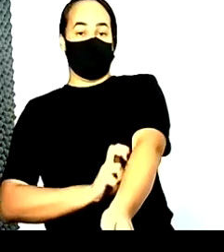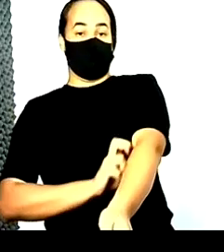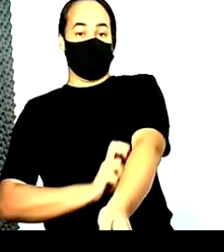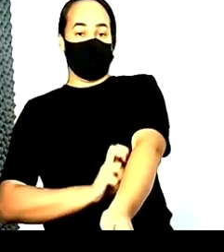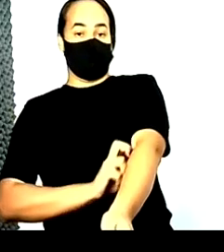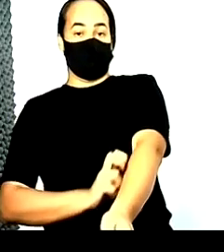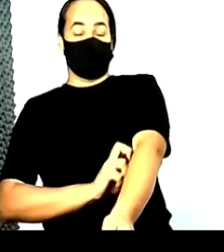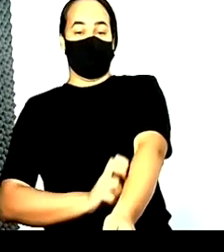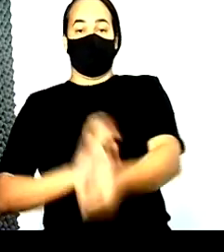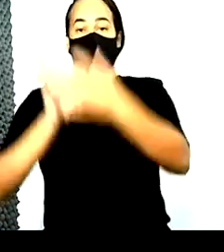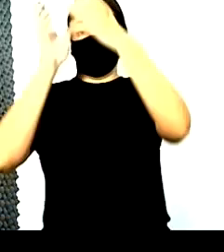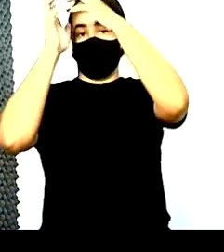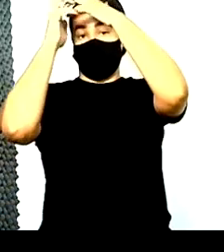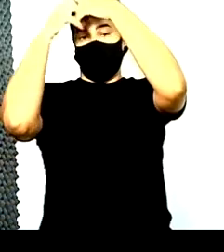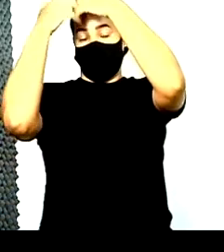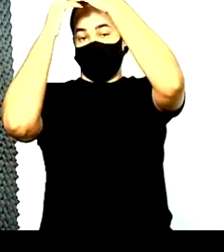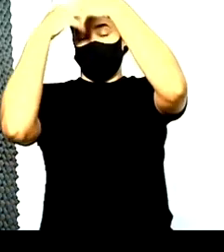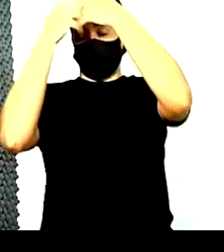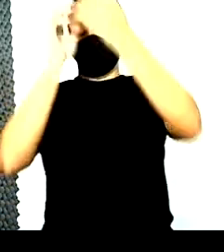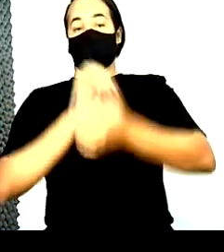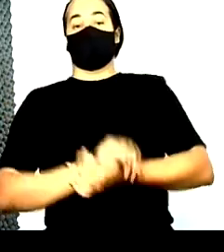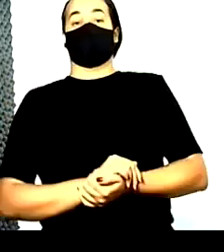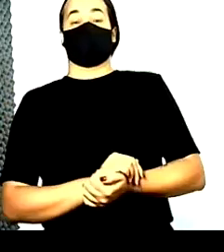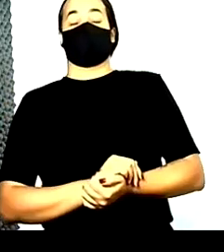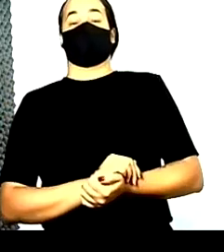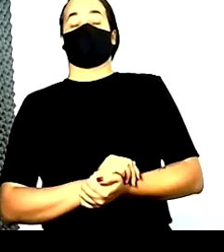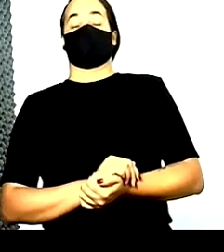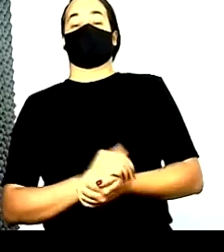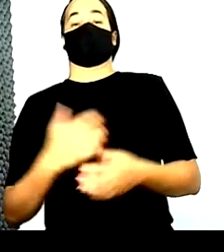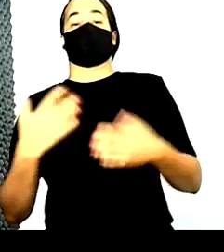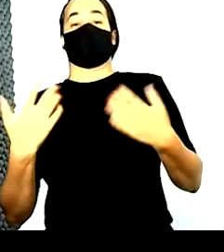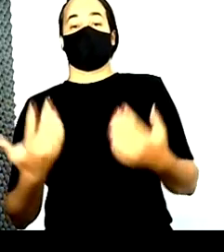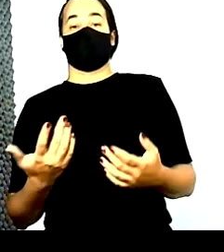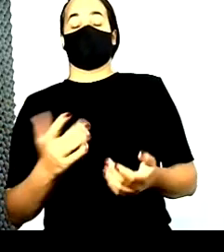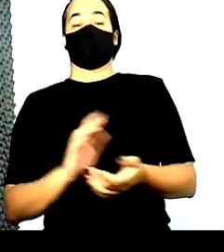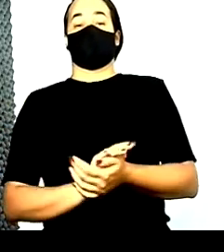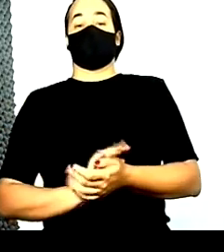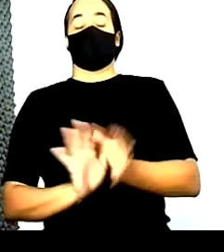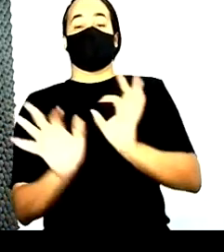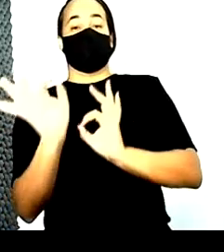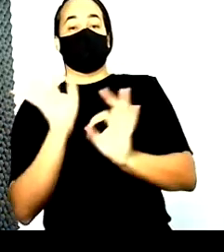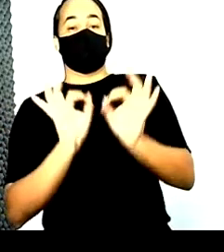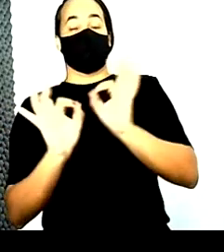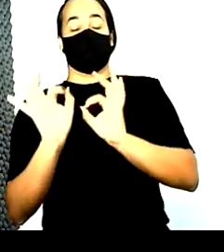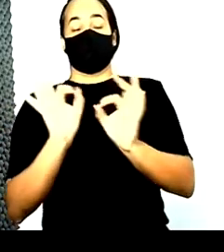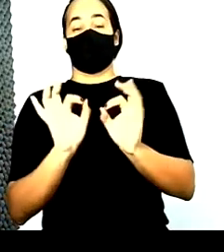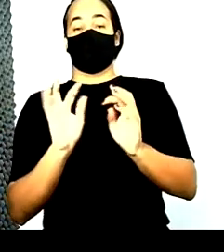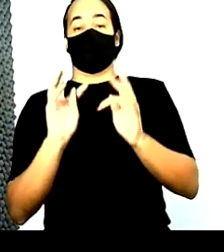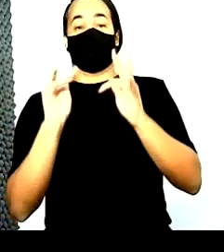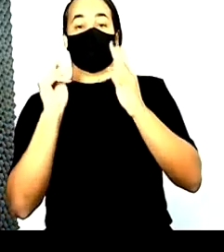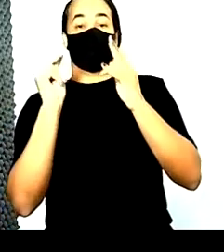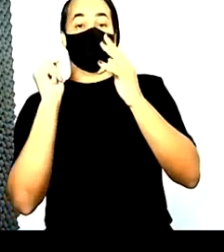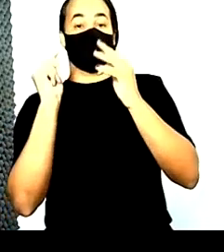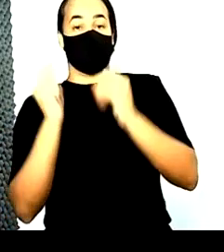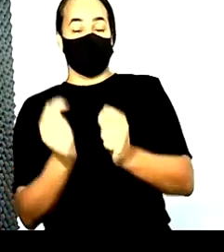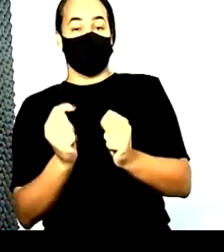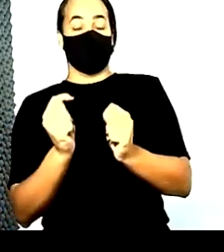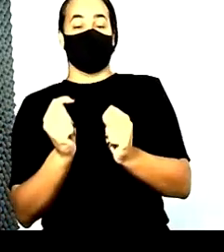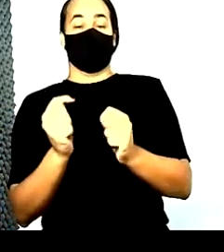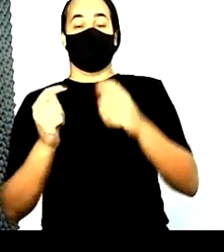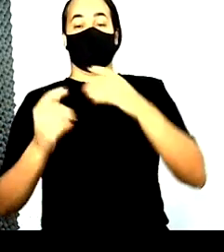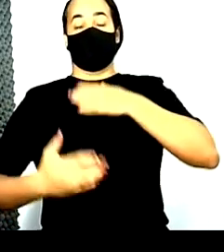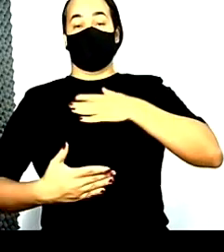de neurônios, de cérebro, o sistema endócrino ele vai coordenar todas as funções do nosso corpo.